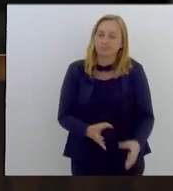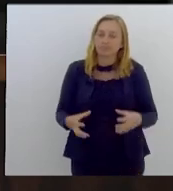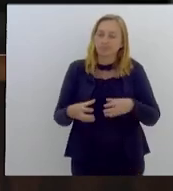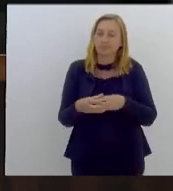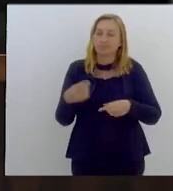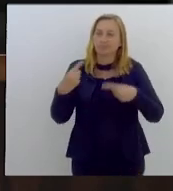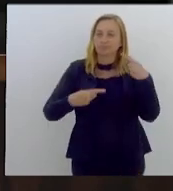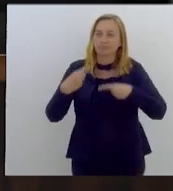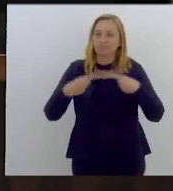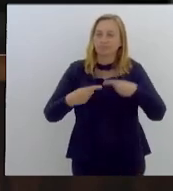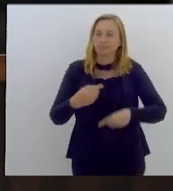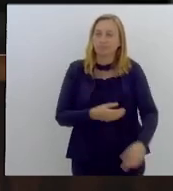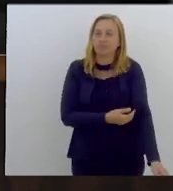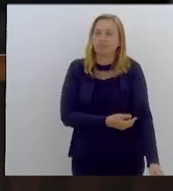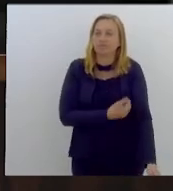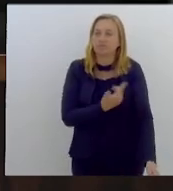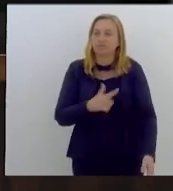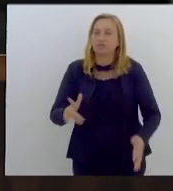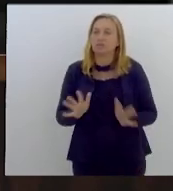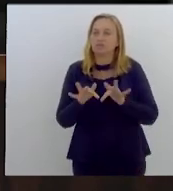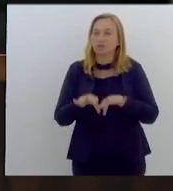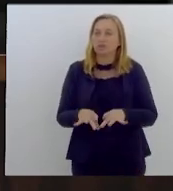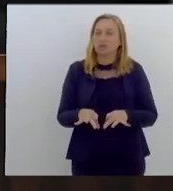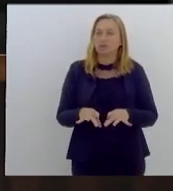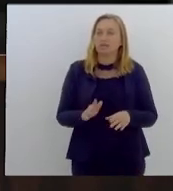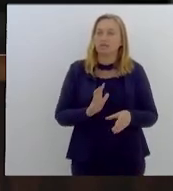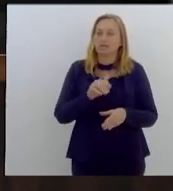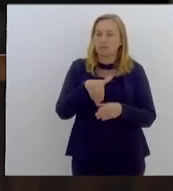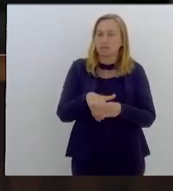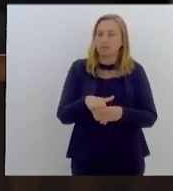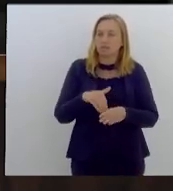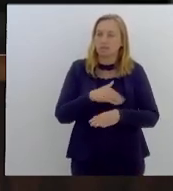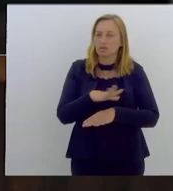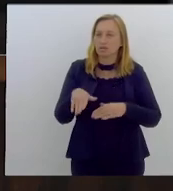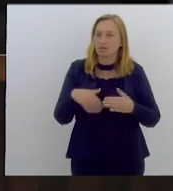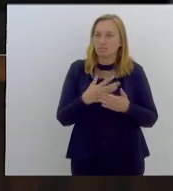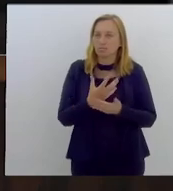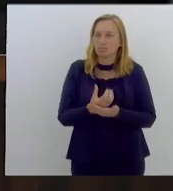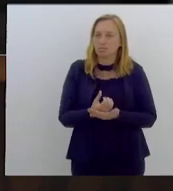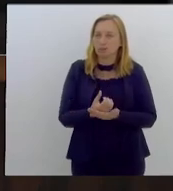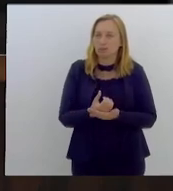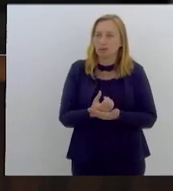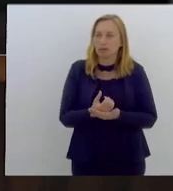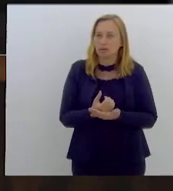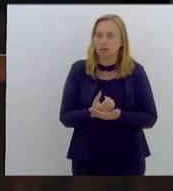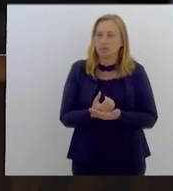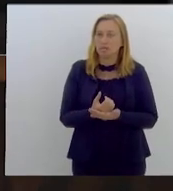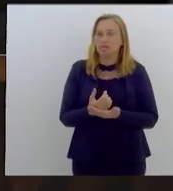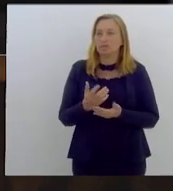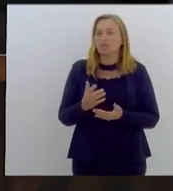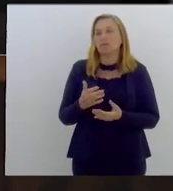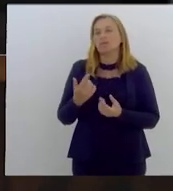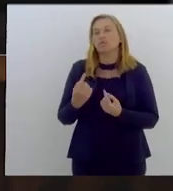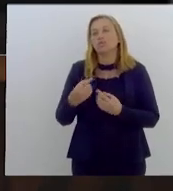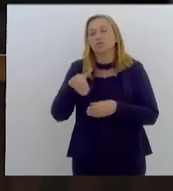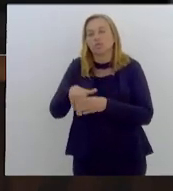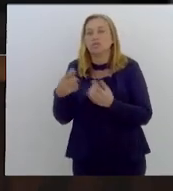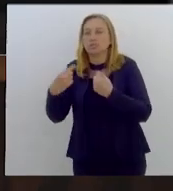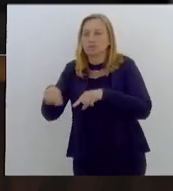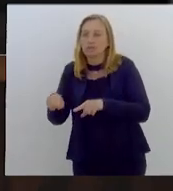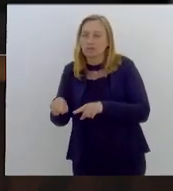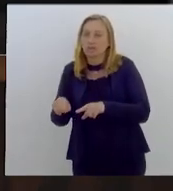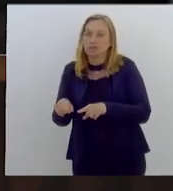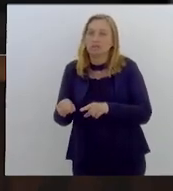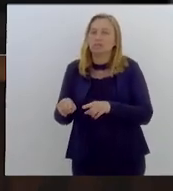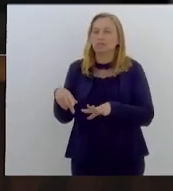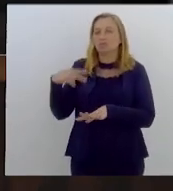discussão. Estão vendo que queria discutir, encerrada a discussão. Em votação, salvo as abstenções e os votos contrários dos seus